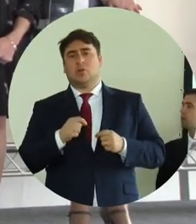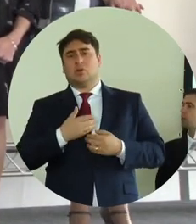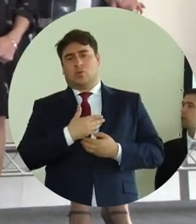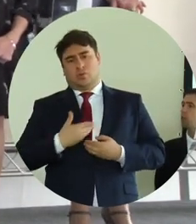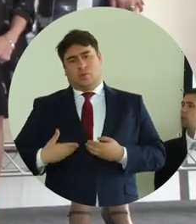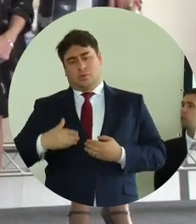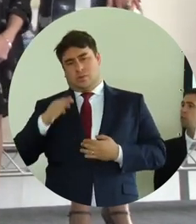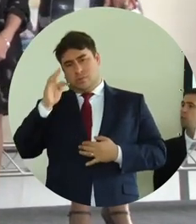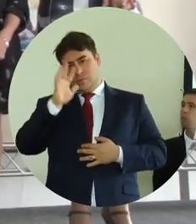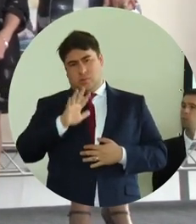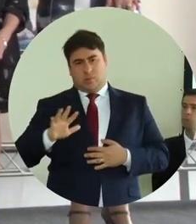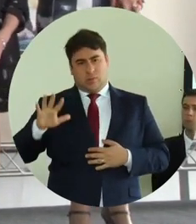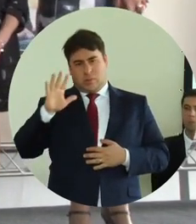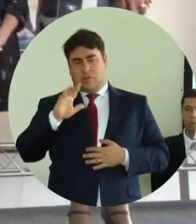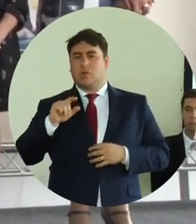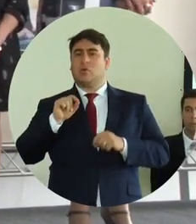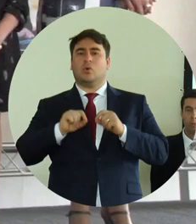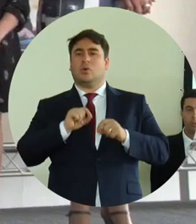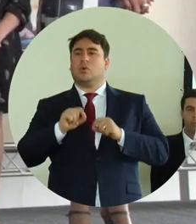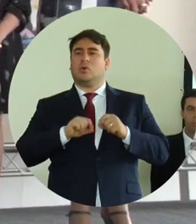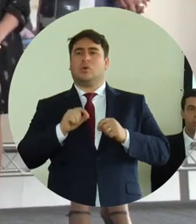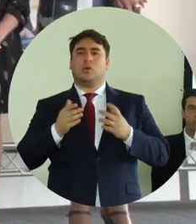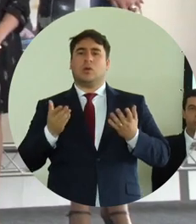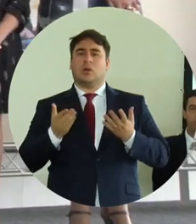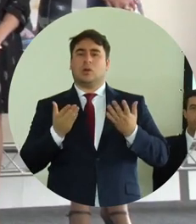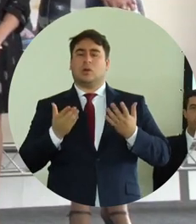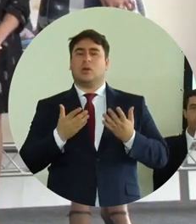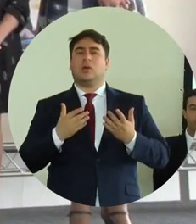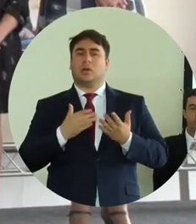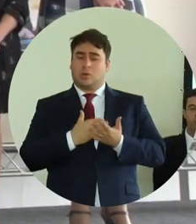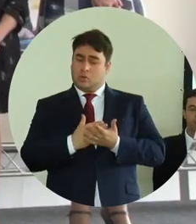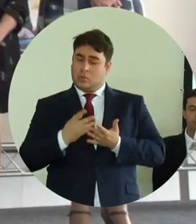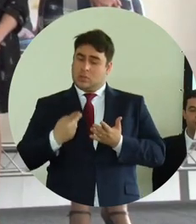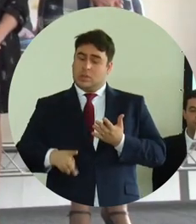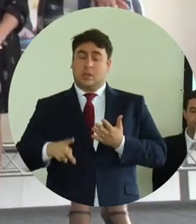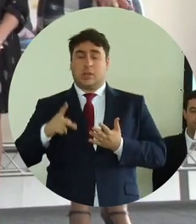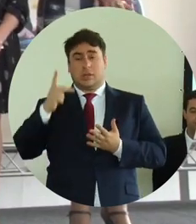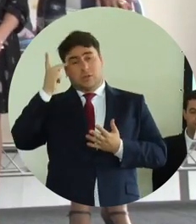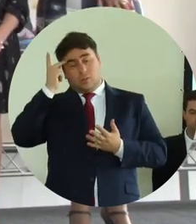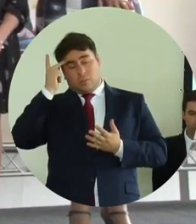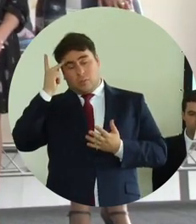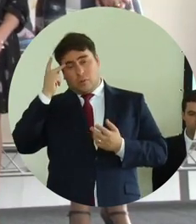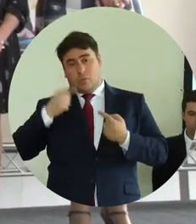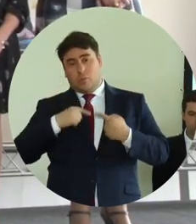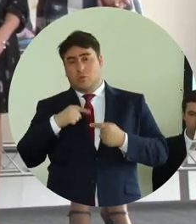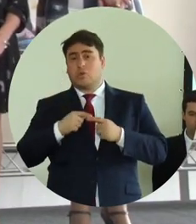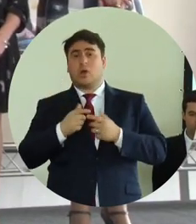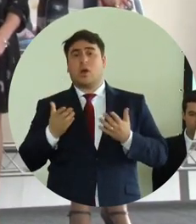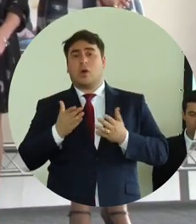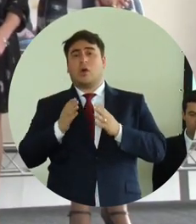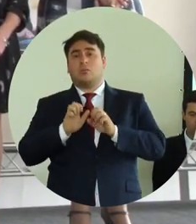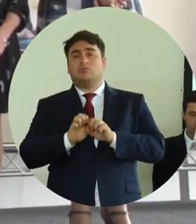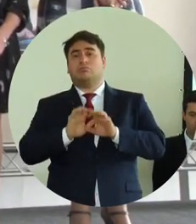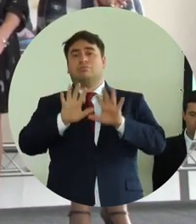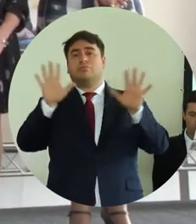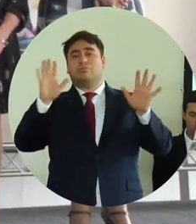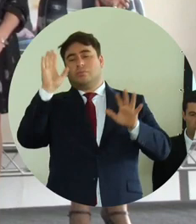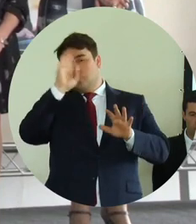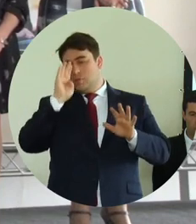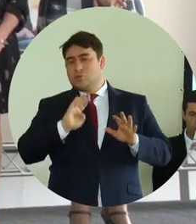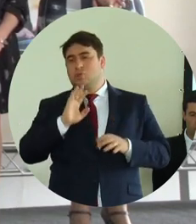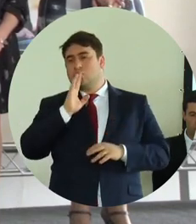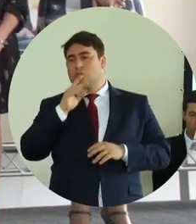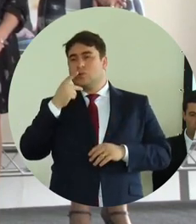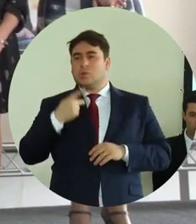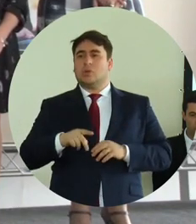federal, nada mais é do que, de fato, repetir as políticas que aconteceram aqui em São Paulo e estender isso a todos, e o conhecimento que a gente tem